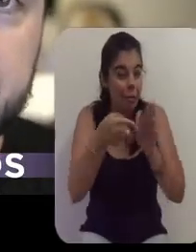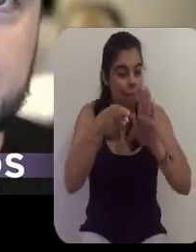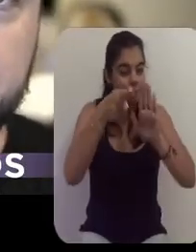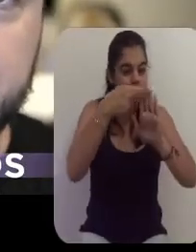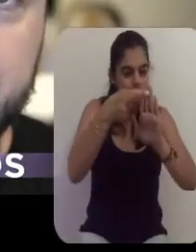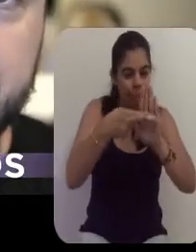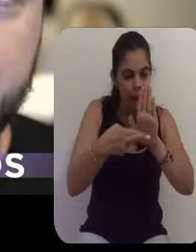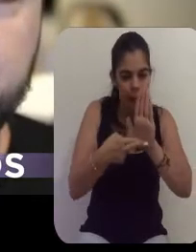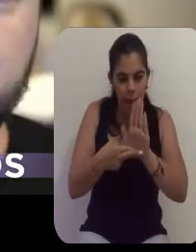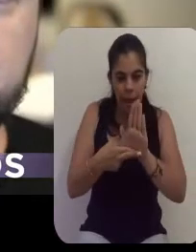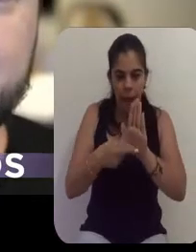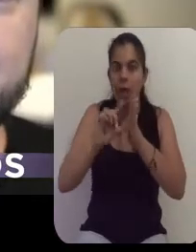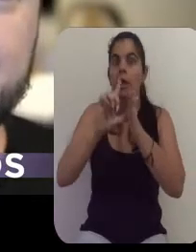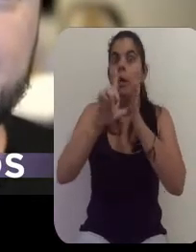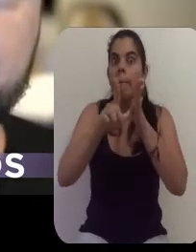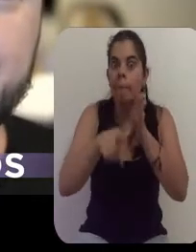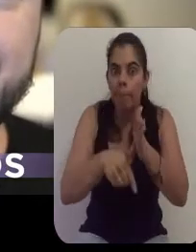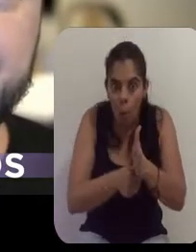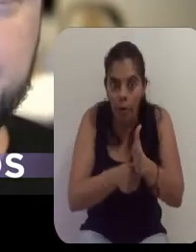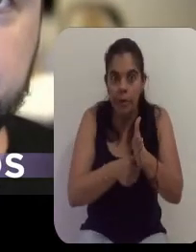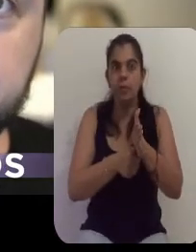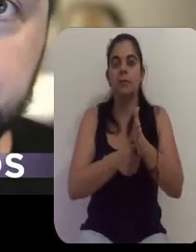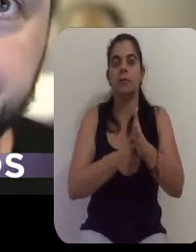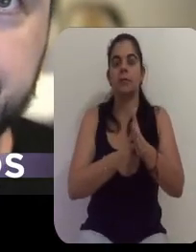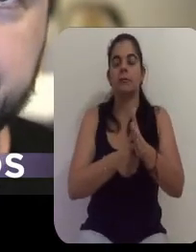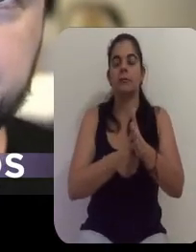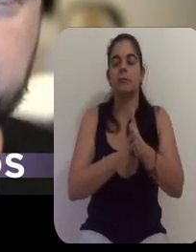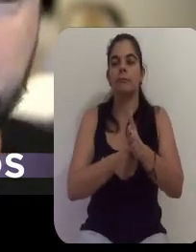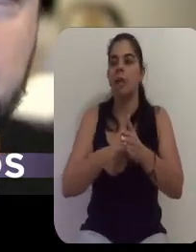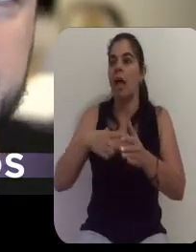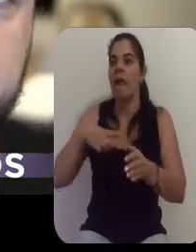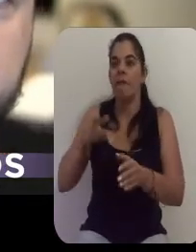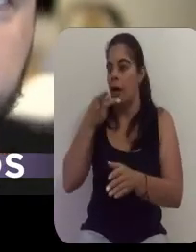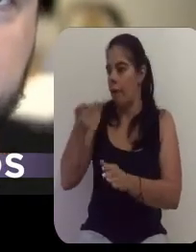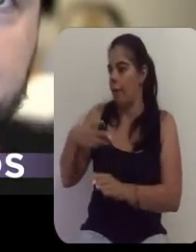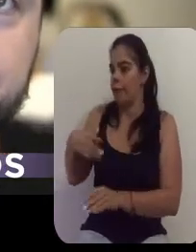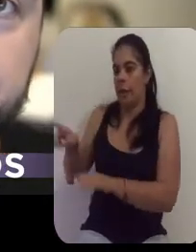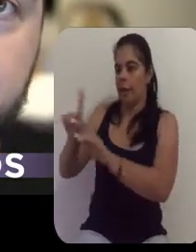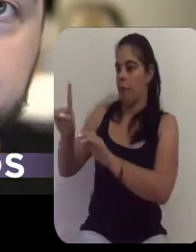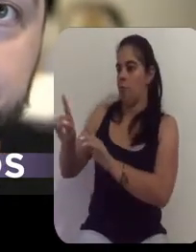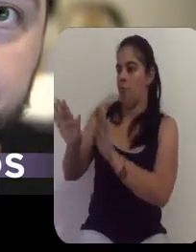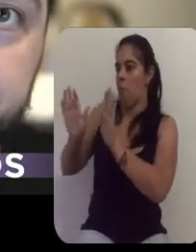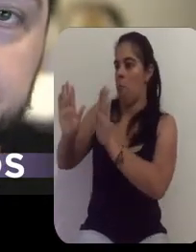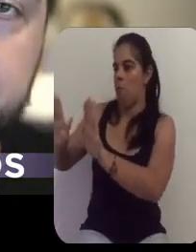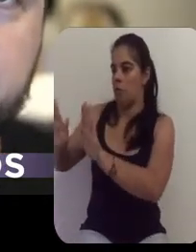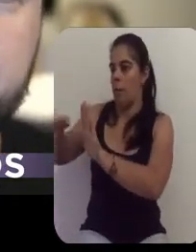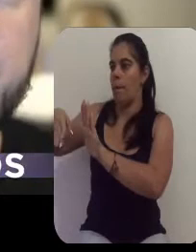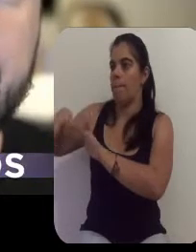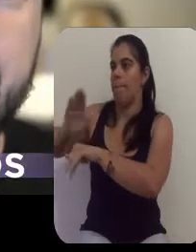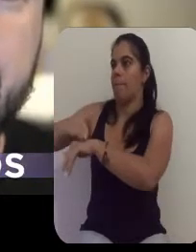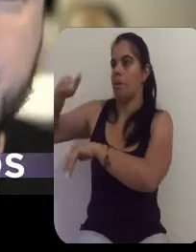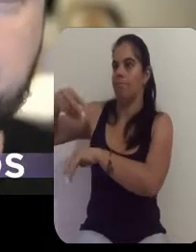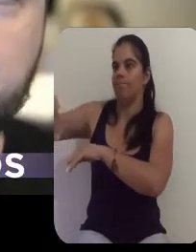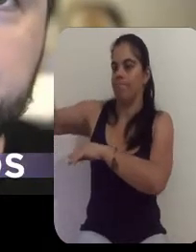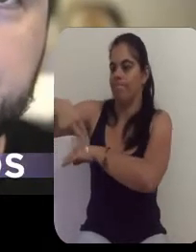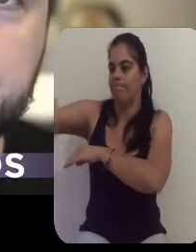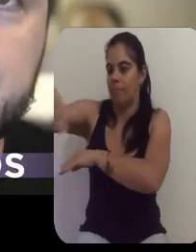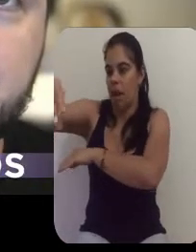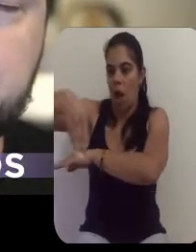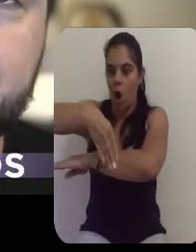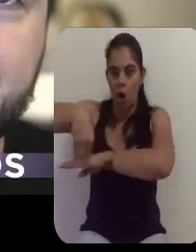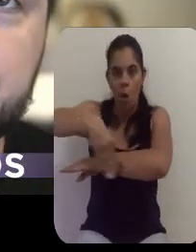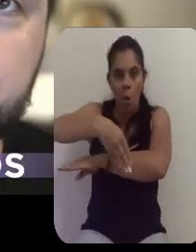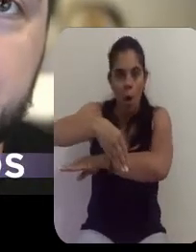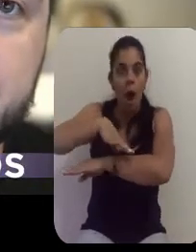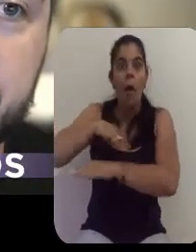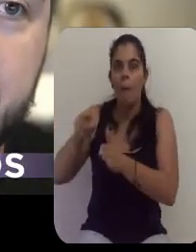outros pesquisadores que já disseram que não precisa ser tão restritivo a respeito do coronavírus daí para frente. Que depois de a gente passar